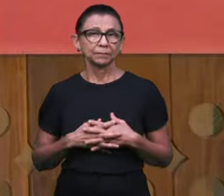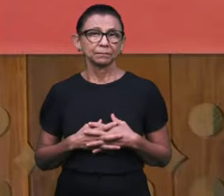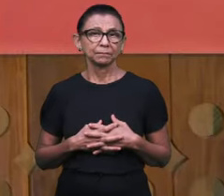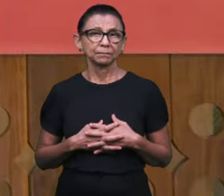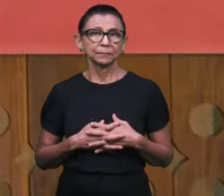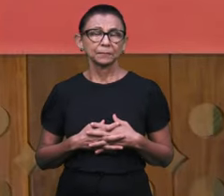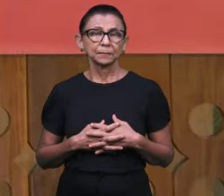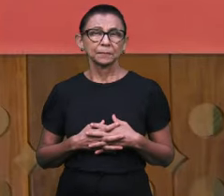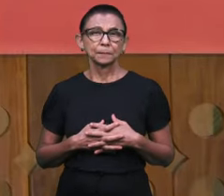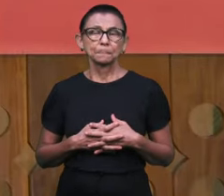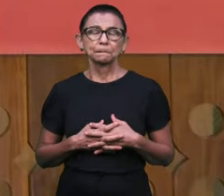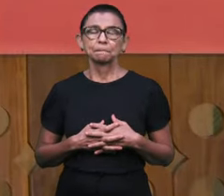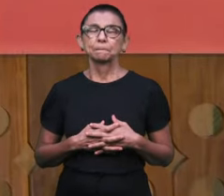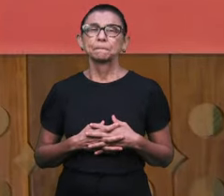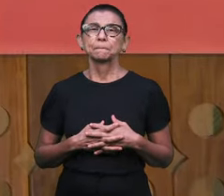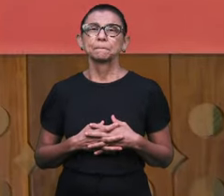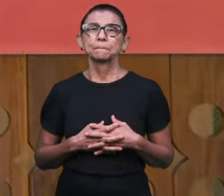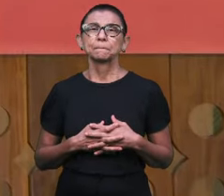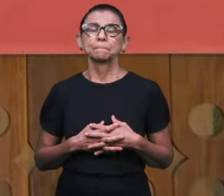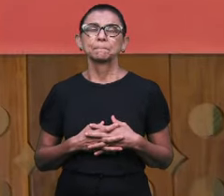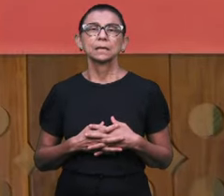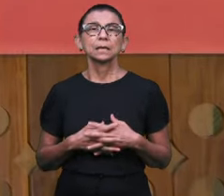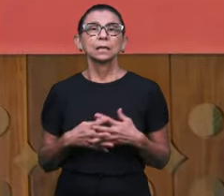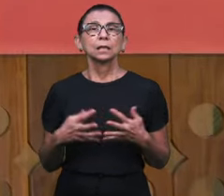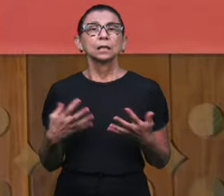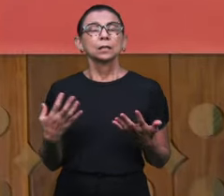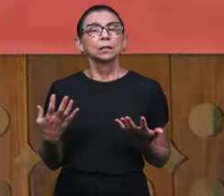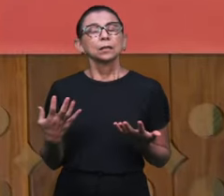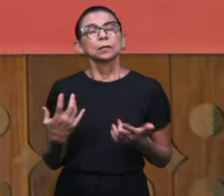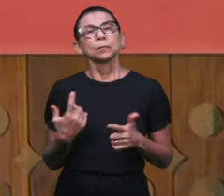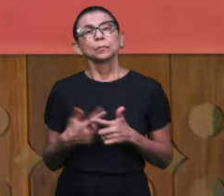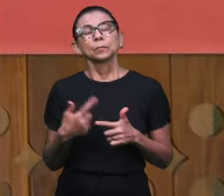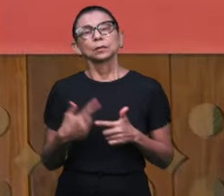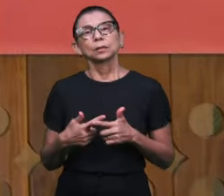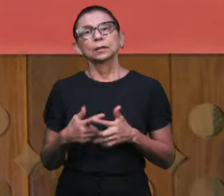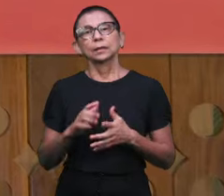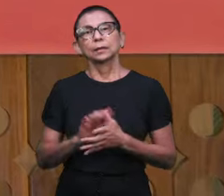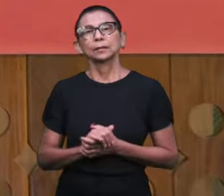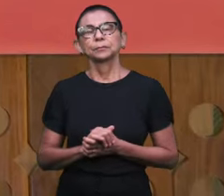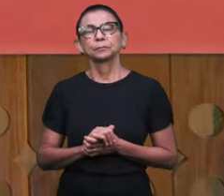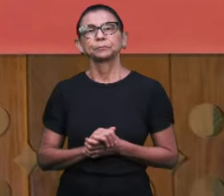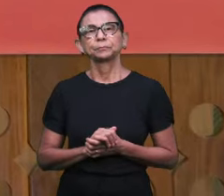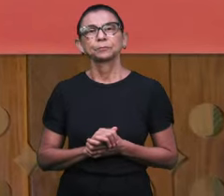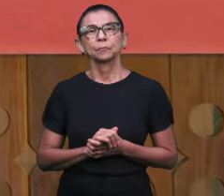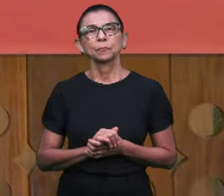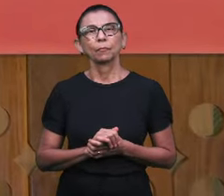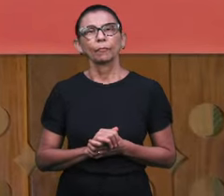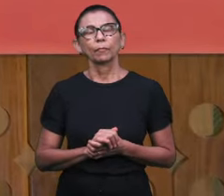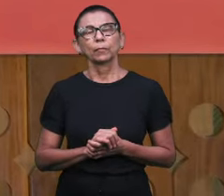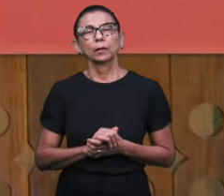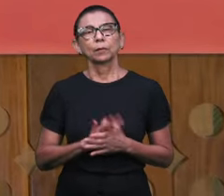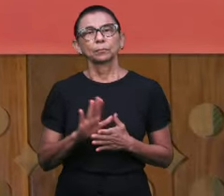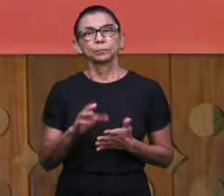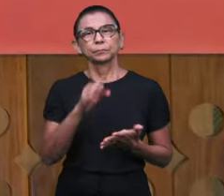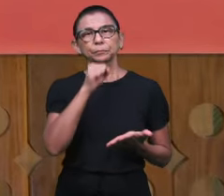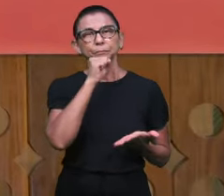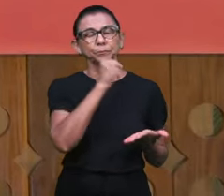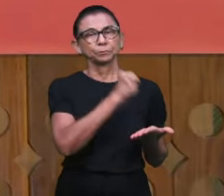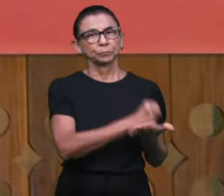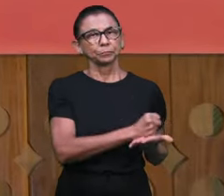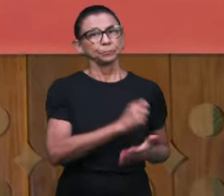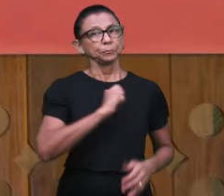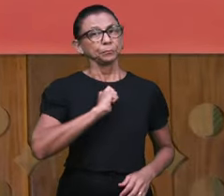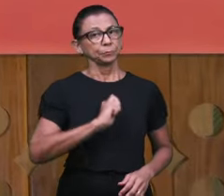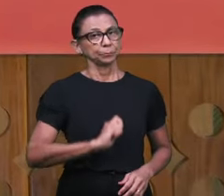fez aquele orifício, não é o sacerdote santo, porque o sacerdote no Velho Testamento, a função dele era